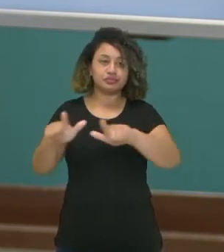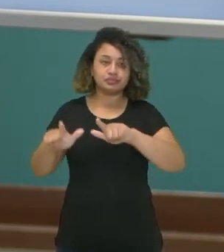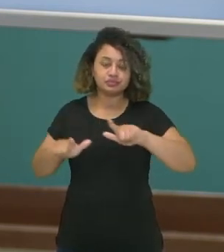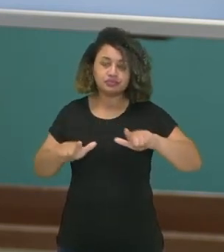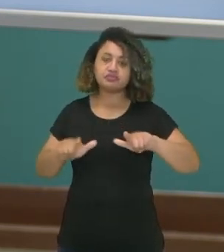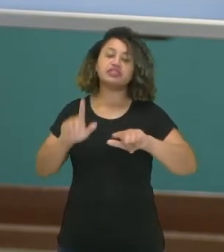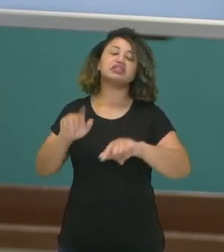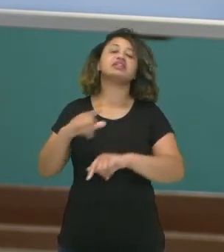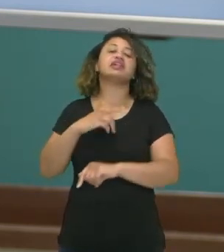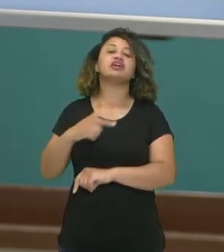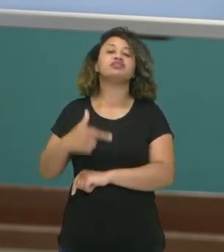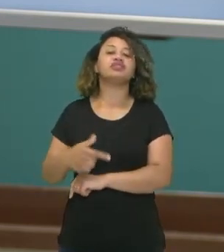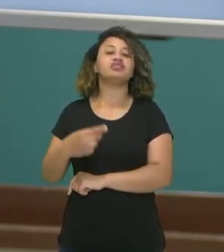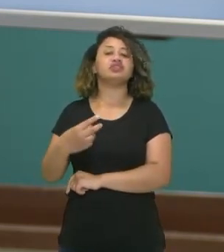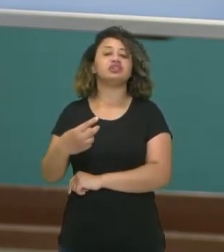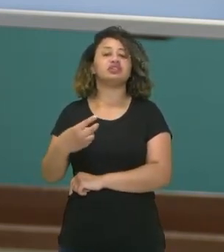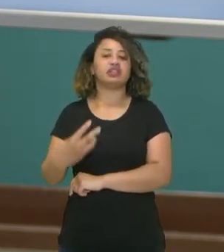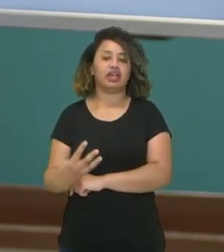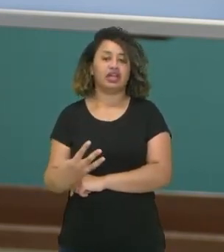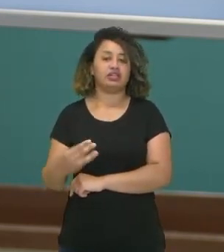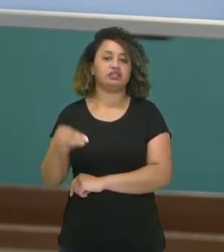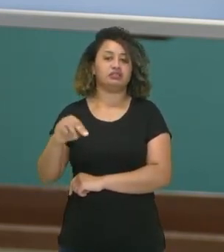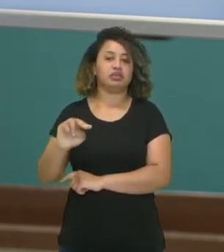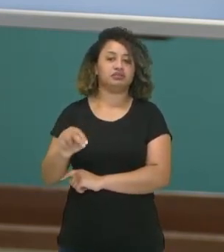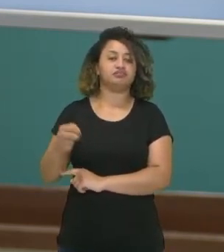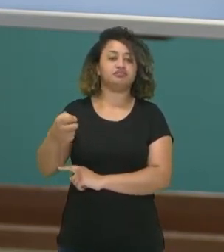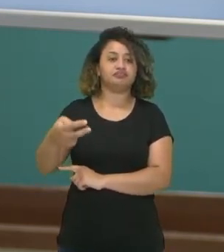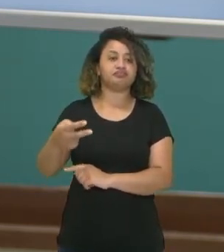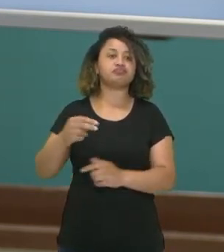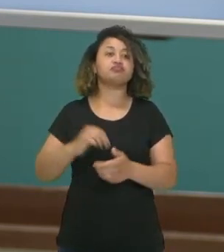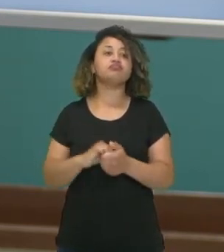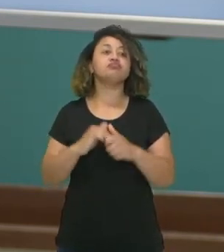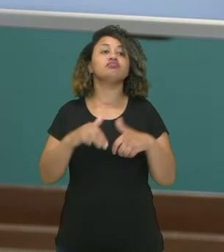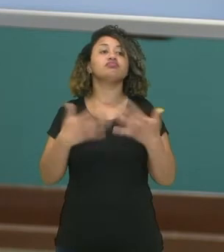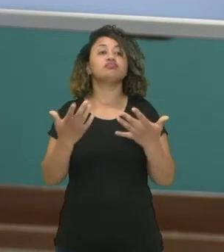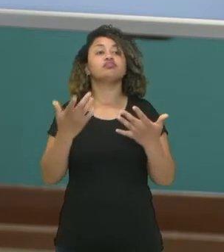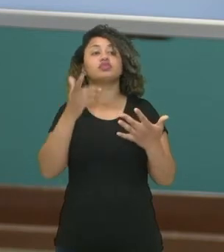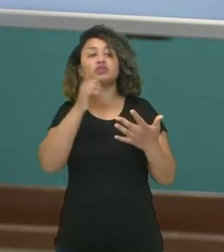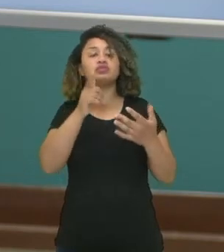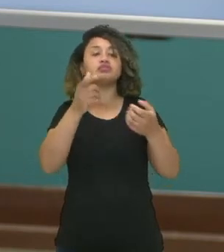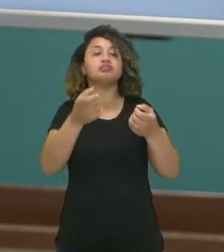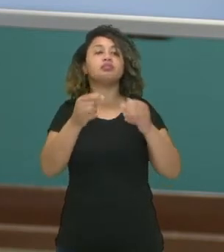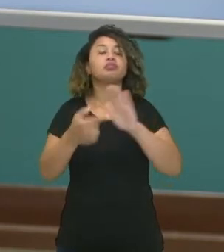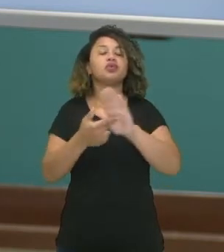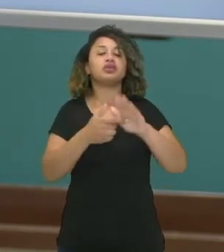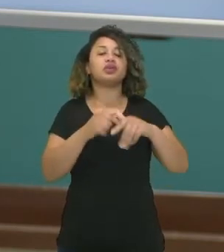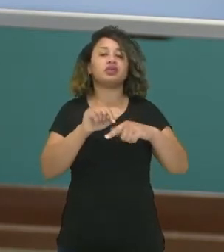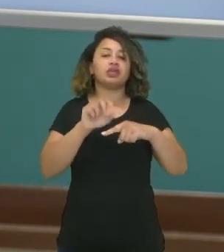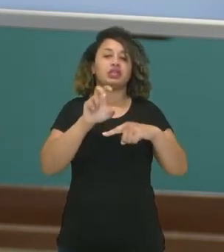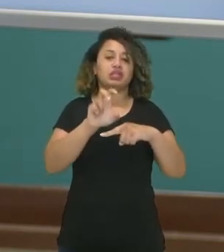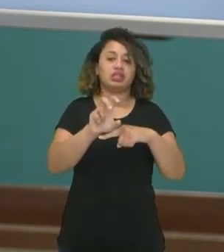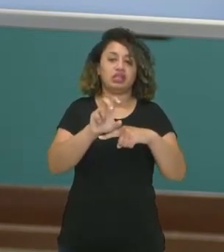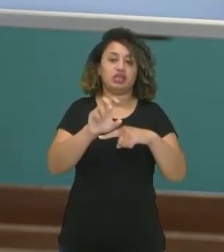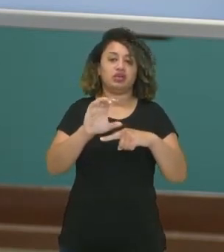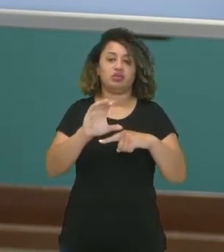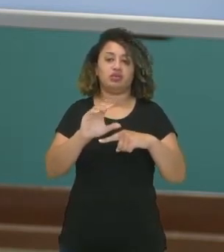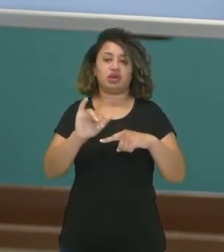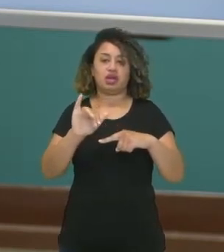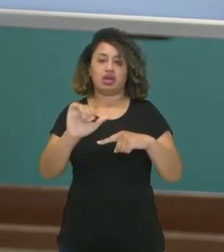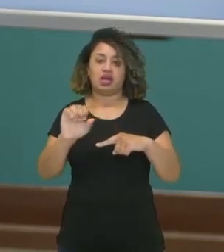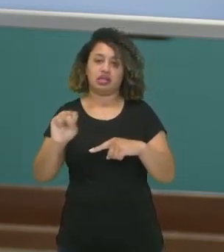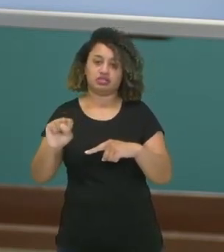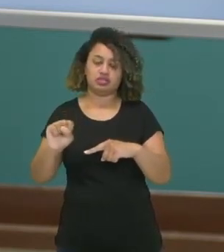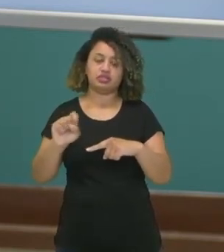uma superfície de 23 metros quadrados, nós podemos expressar essa relação assim: